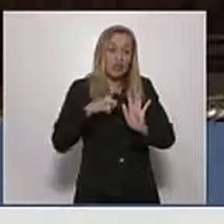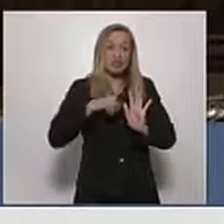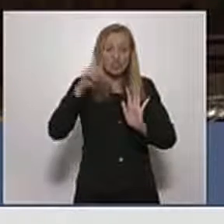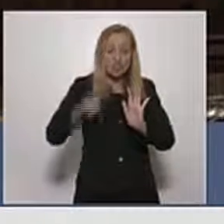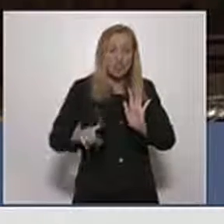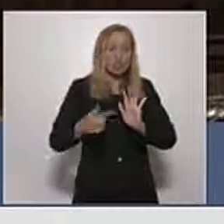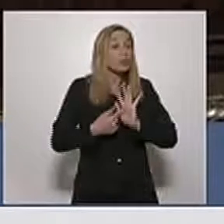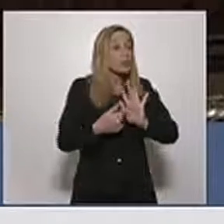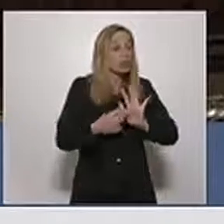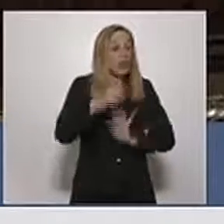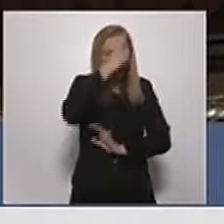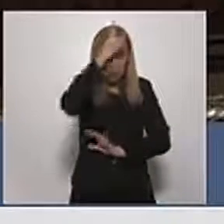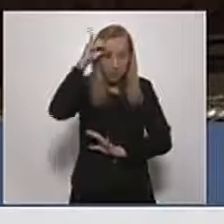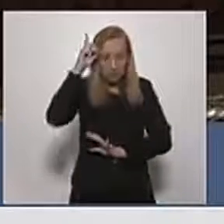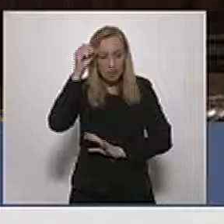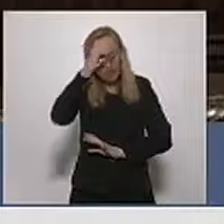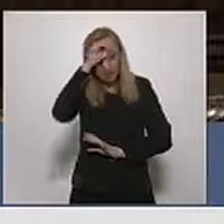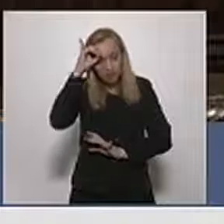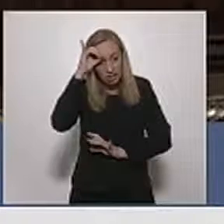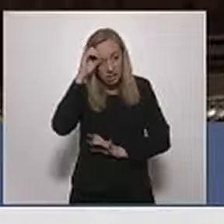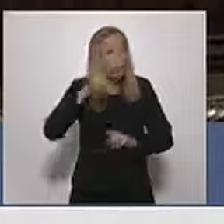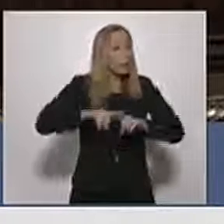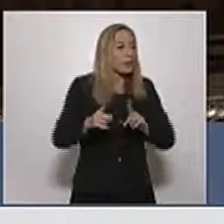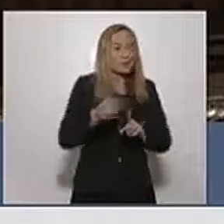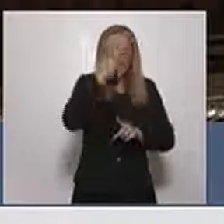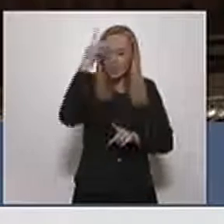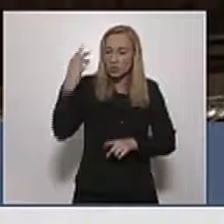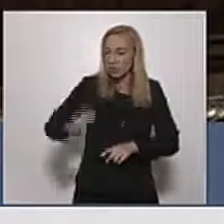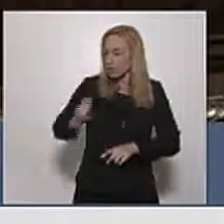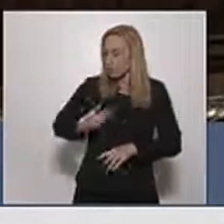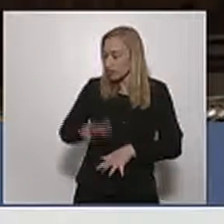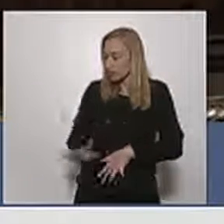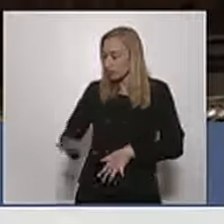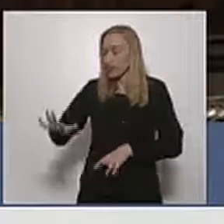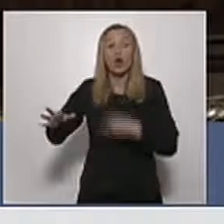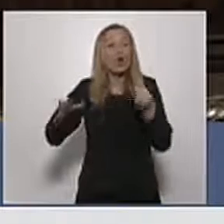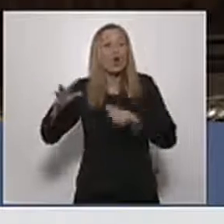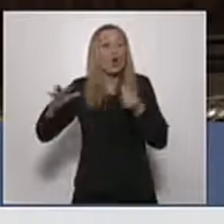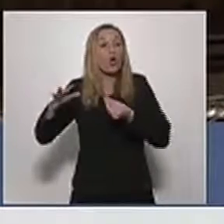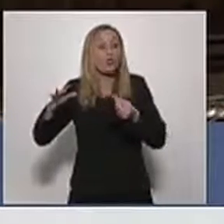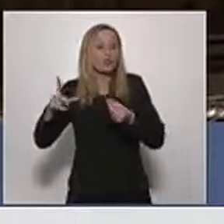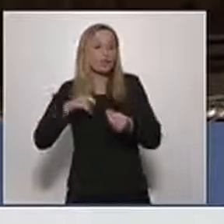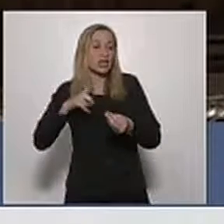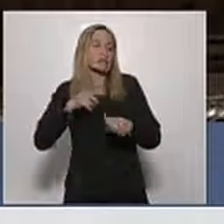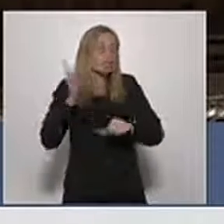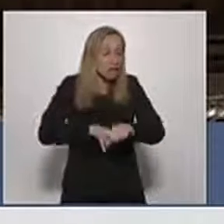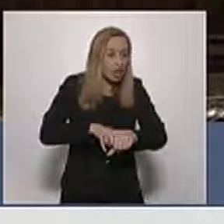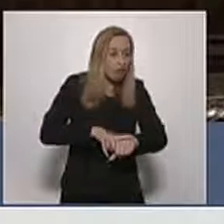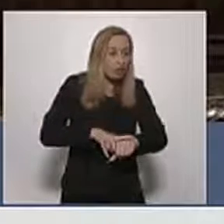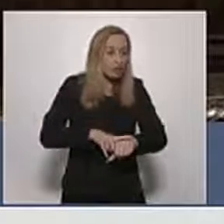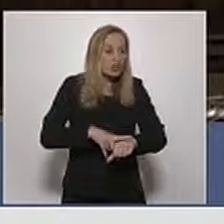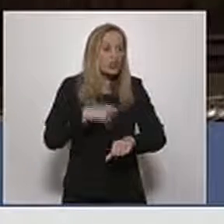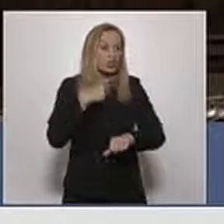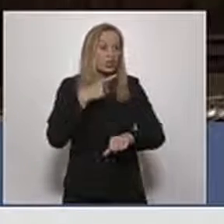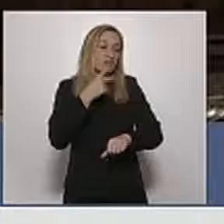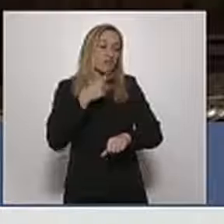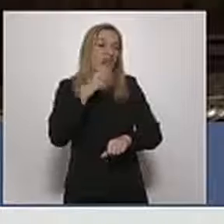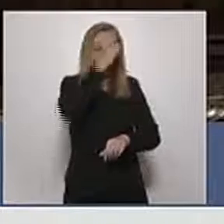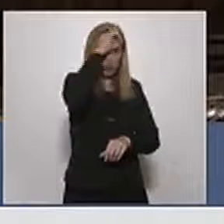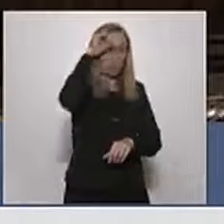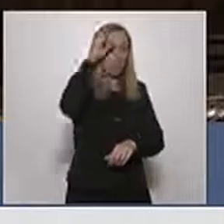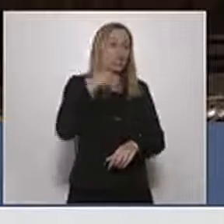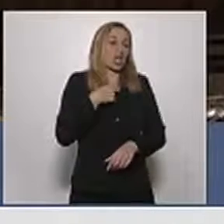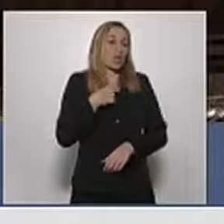e ir trabalhar, ele precisa, antes de mais nada, provar a sua inocência. Eu nasci e cresci numa favela no Rio